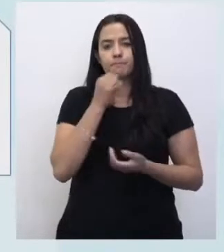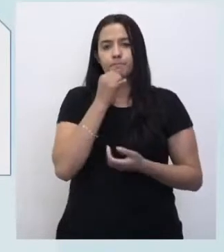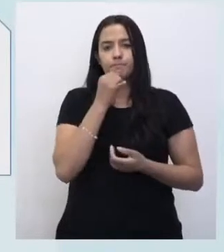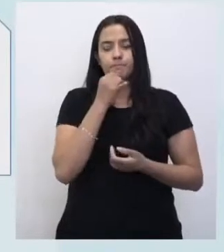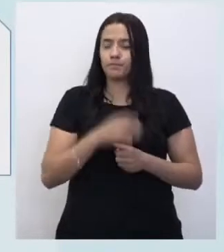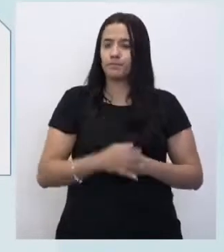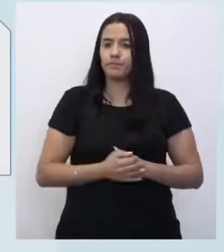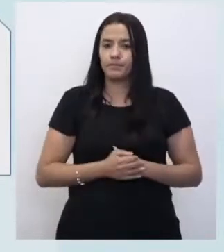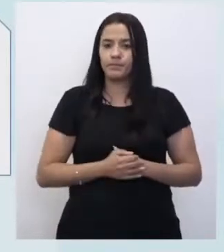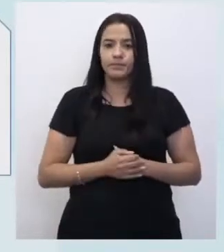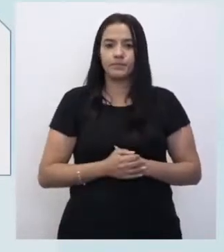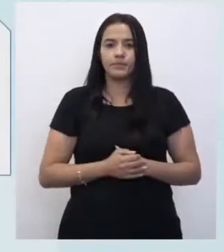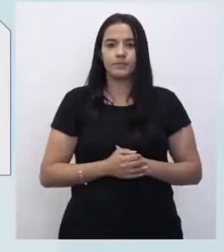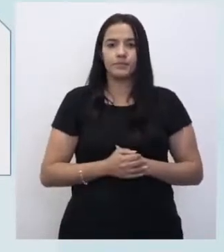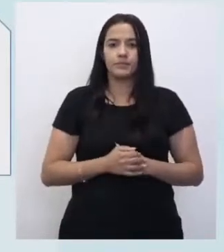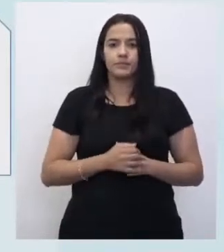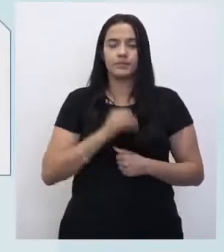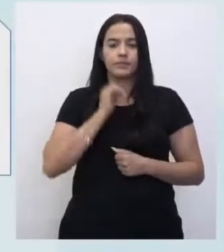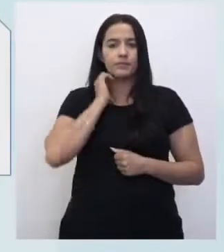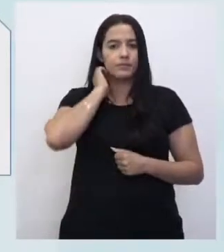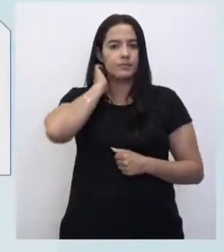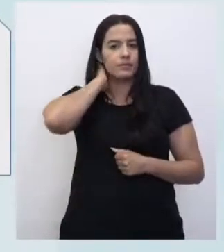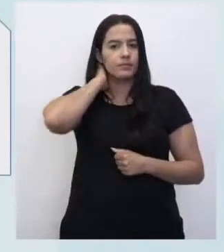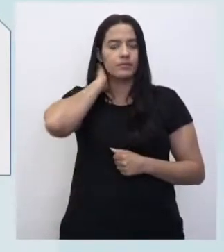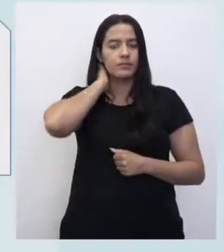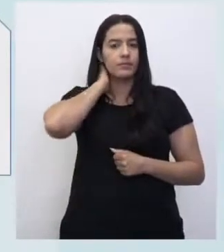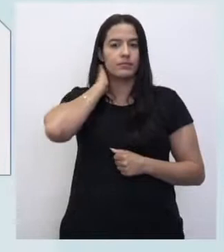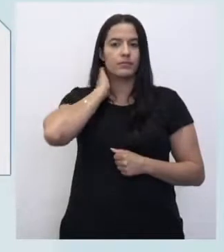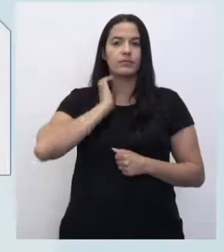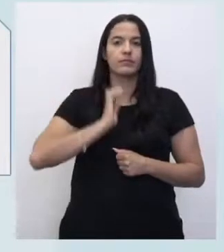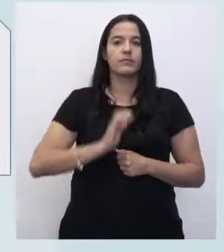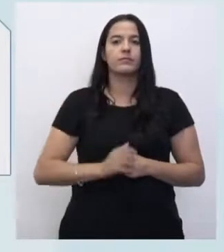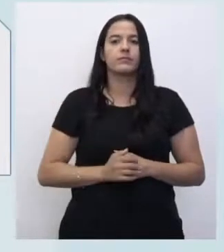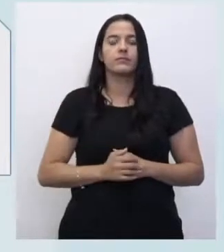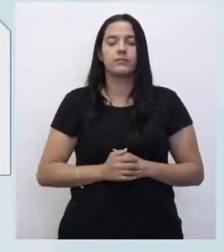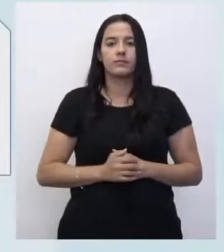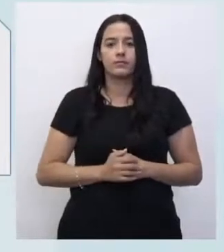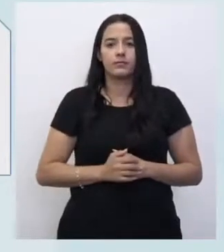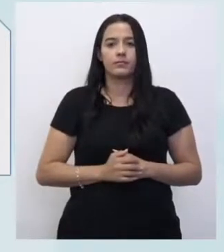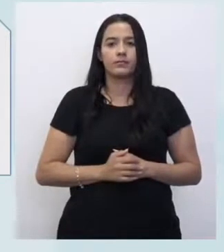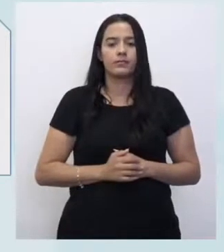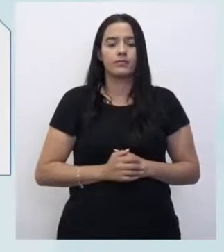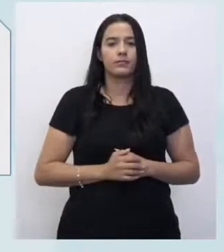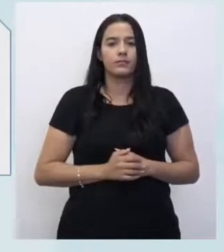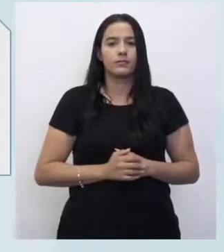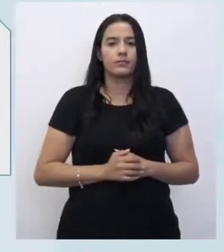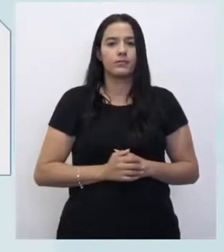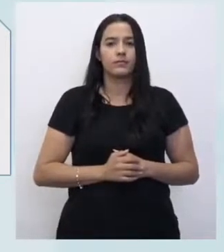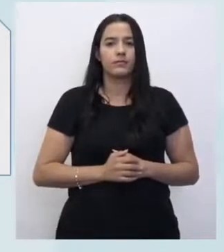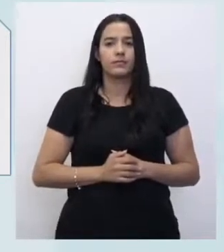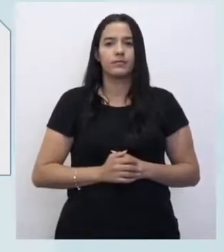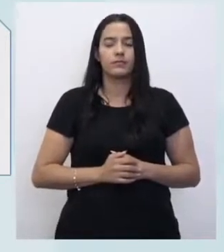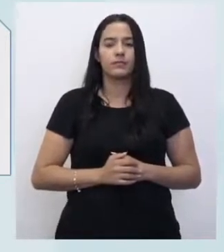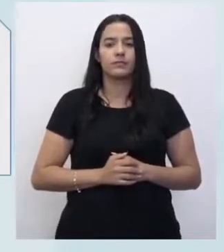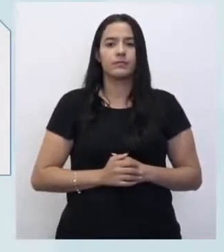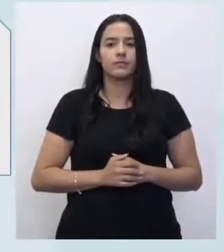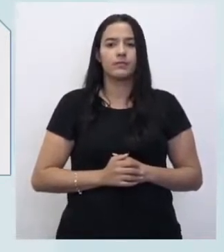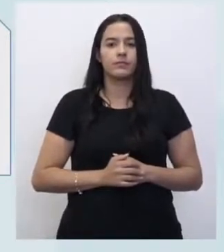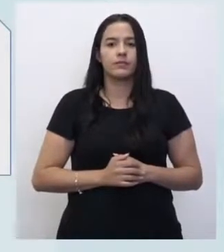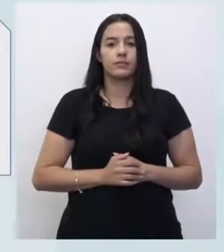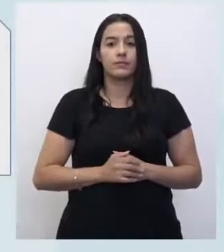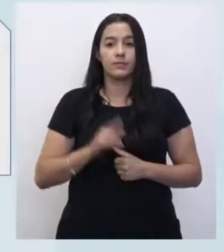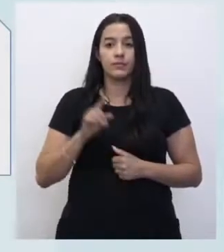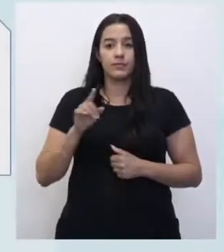the textile industry today is the second largest polluter of clean water after agriculture. A